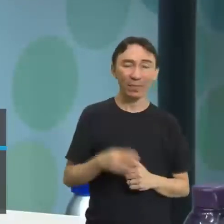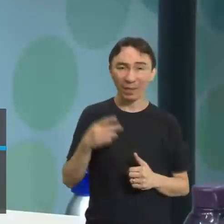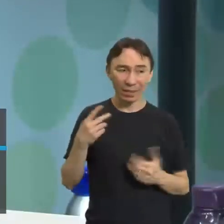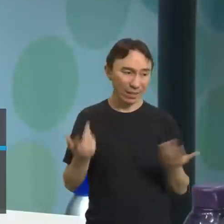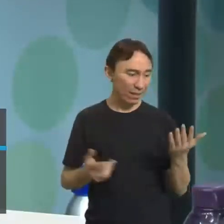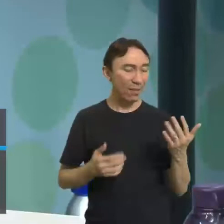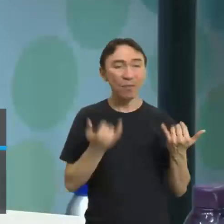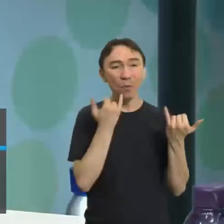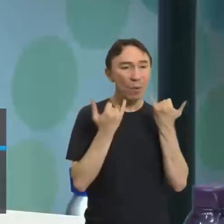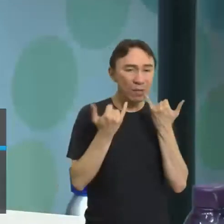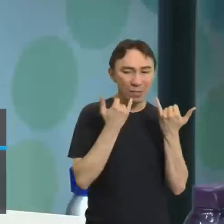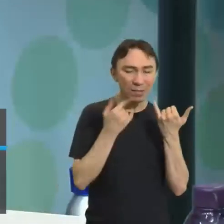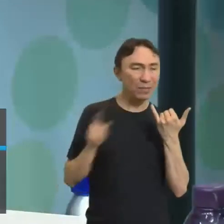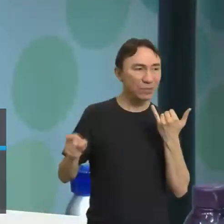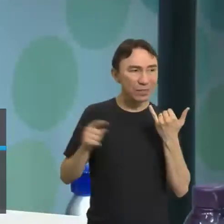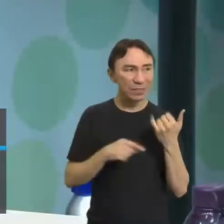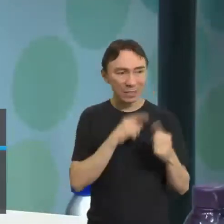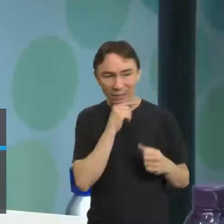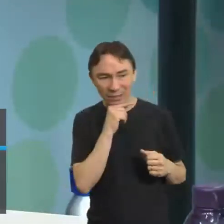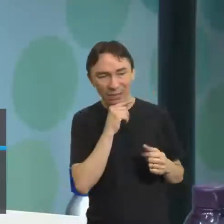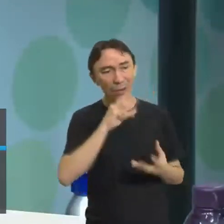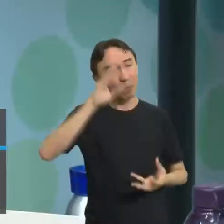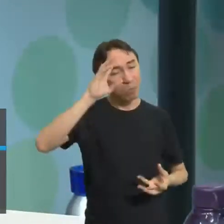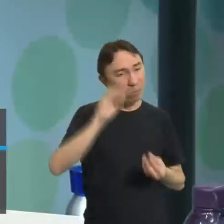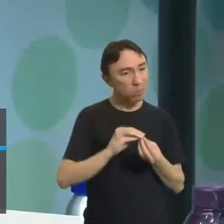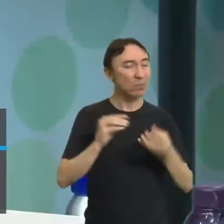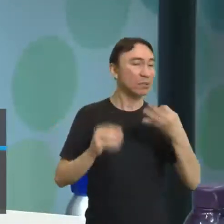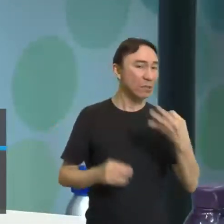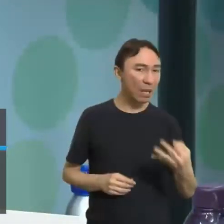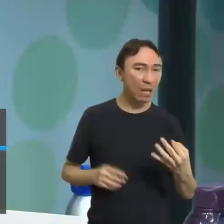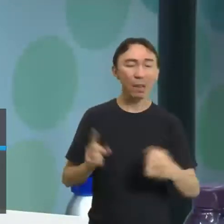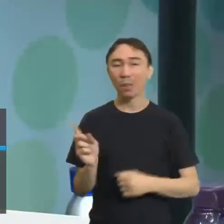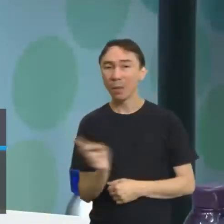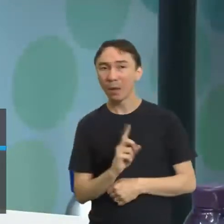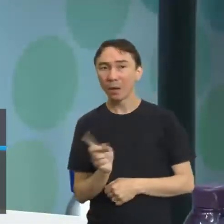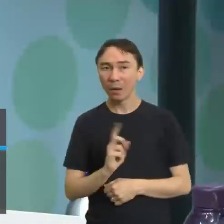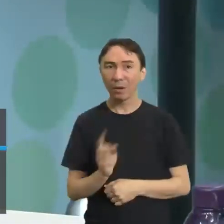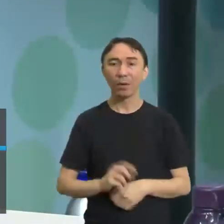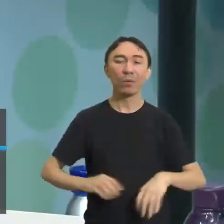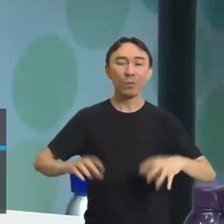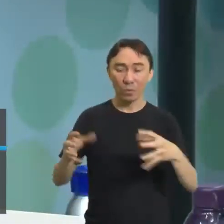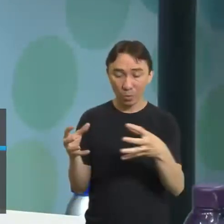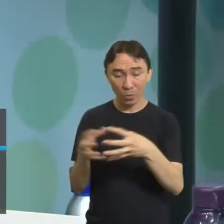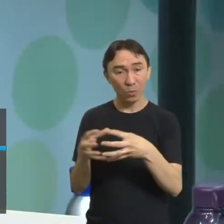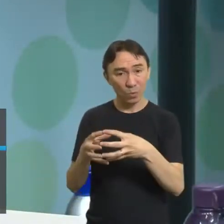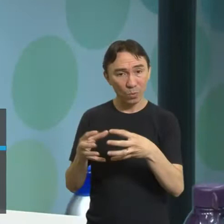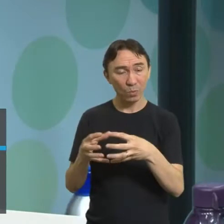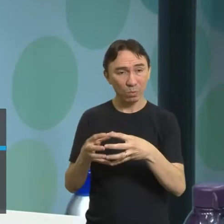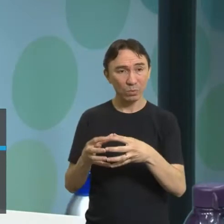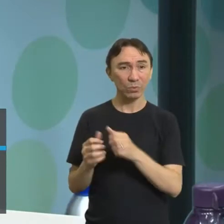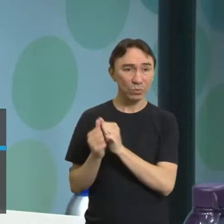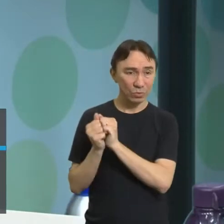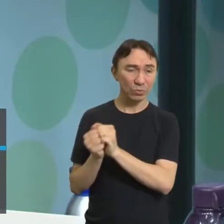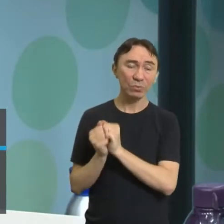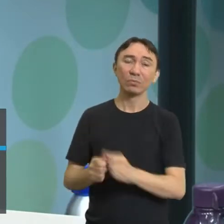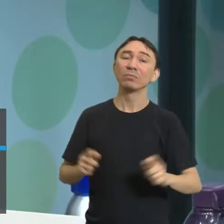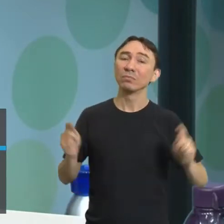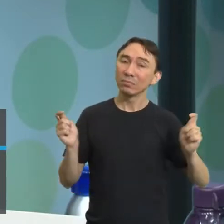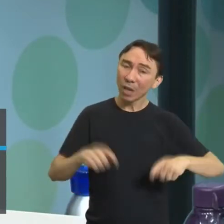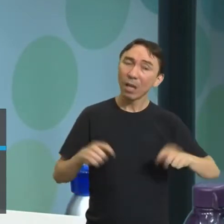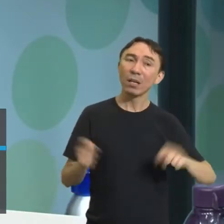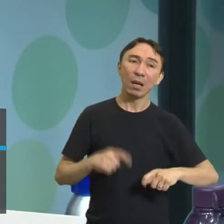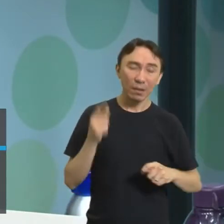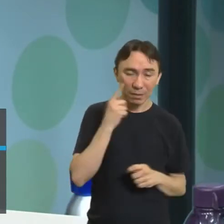informação? Está correto? Não está? E isso no grupo é possível averiguar de forma muito positiva